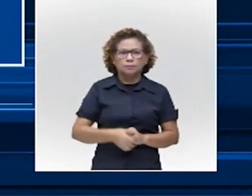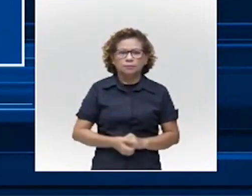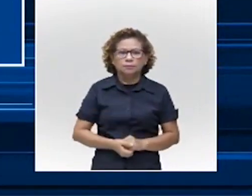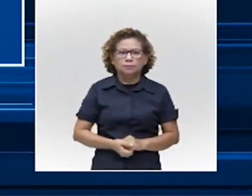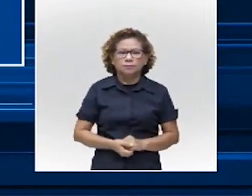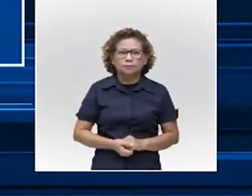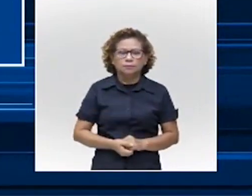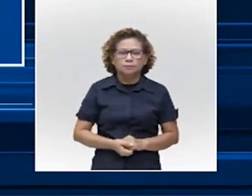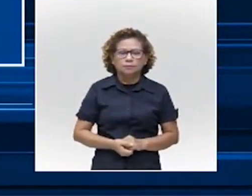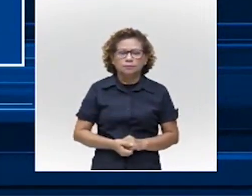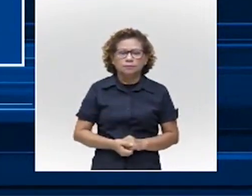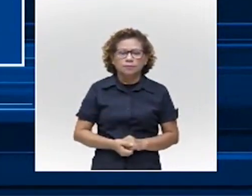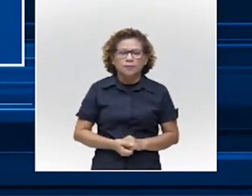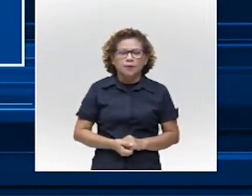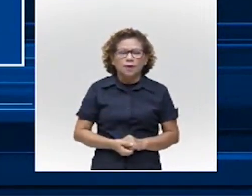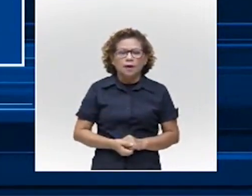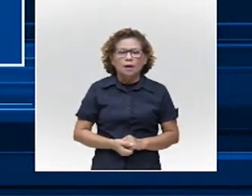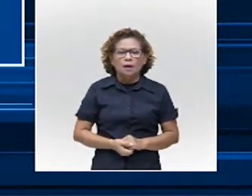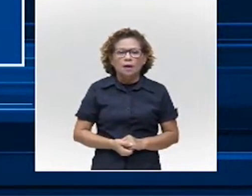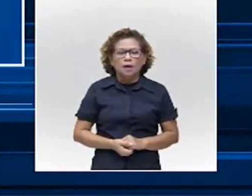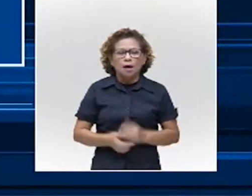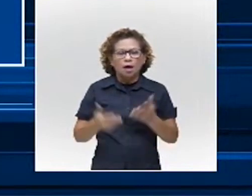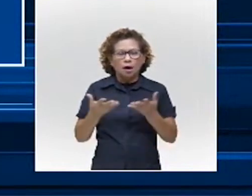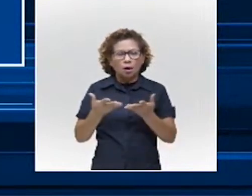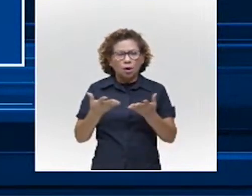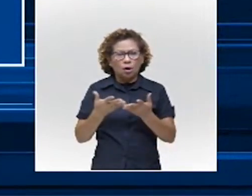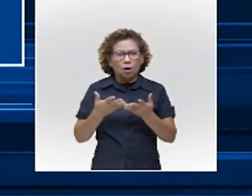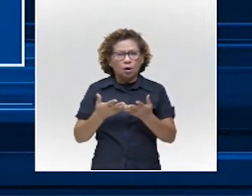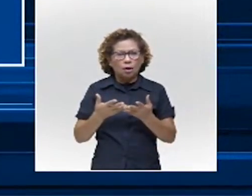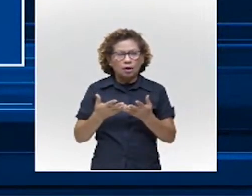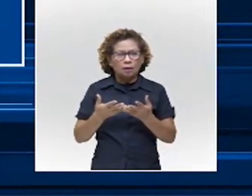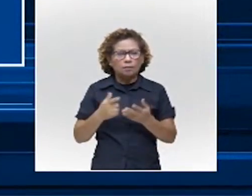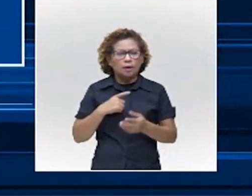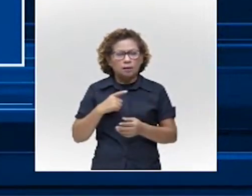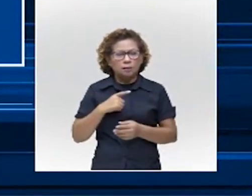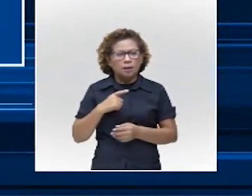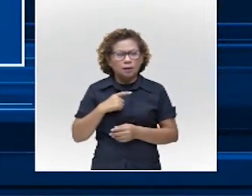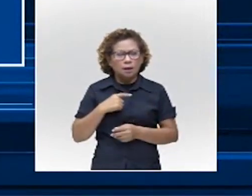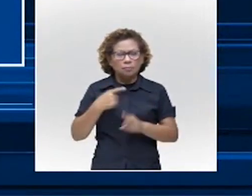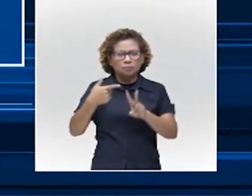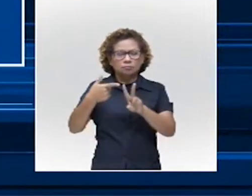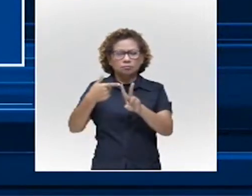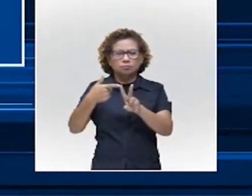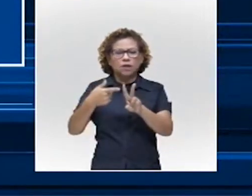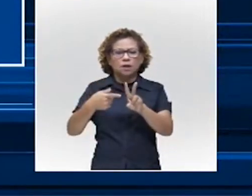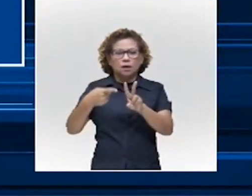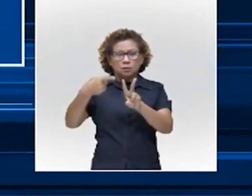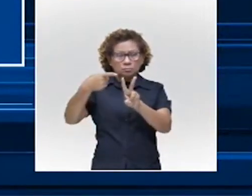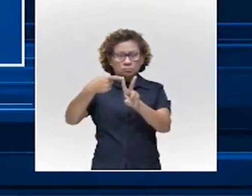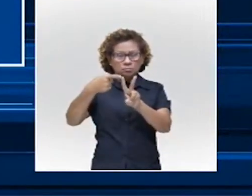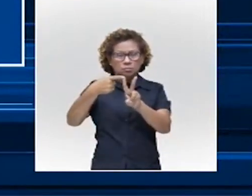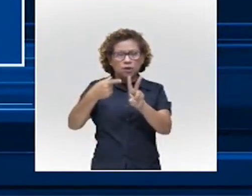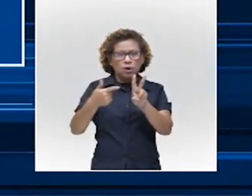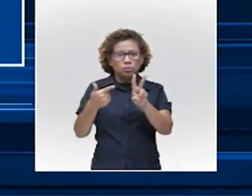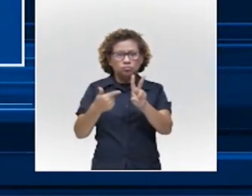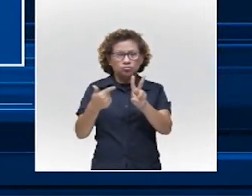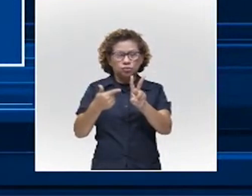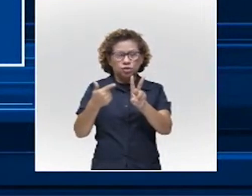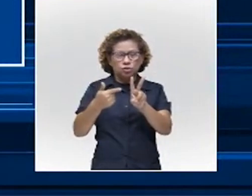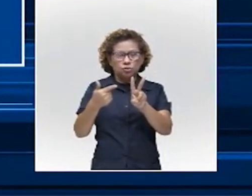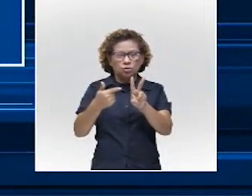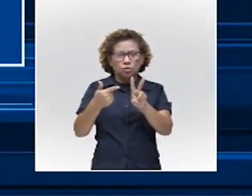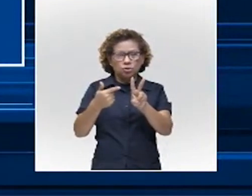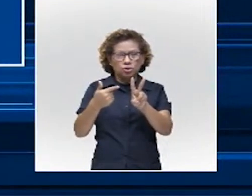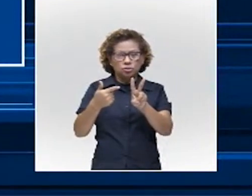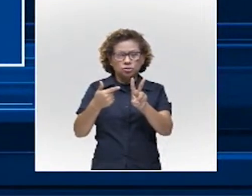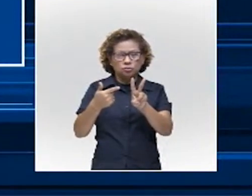E nosso segundo radical é a raiz quadrada de 2, onde, pelo fato de essa raiz não ser